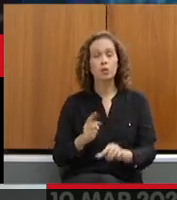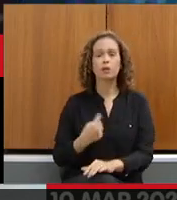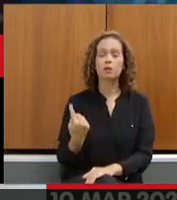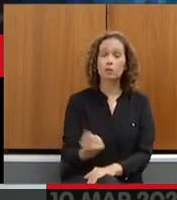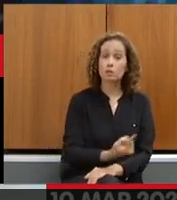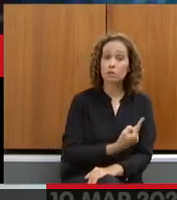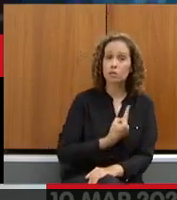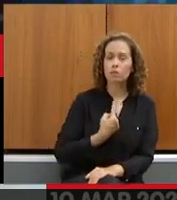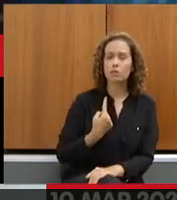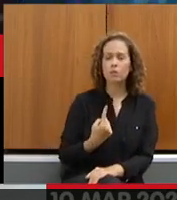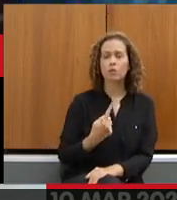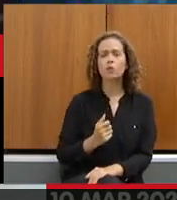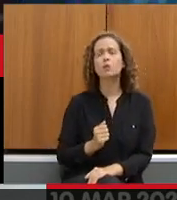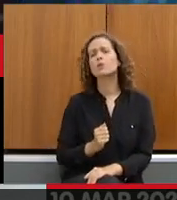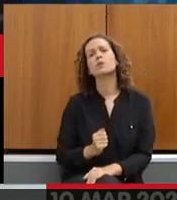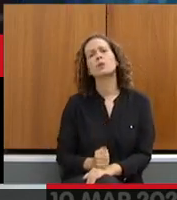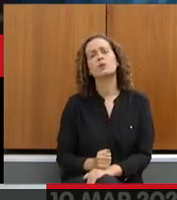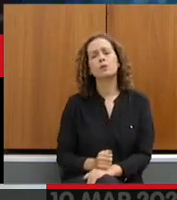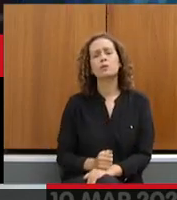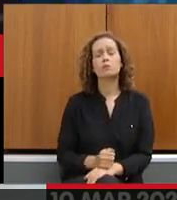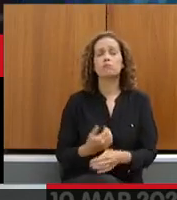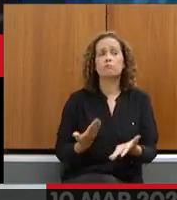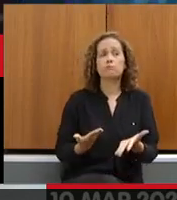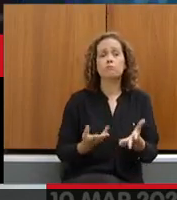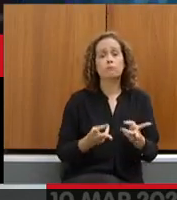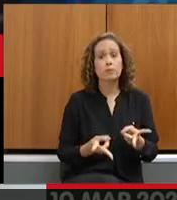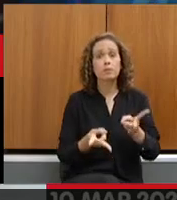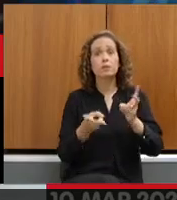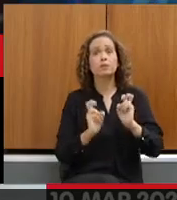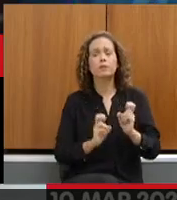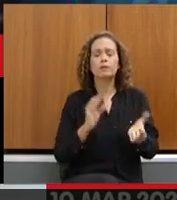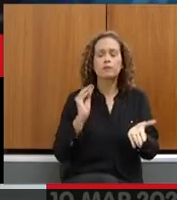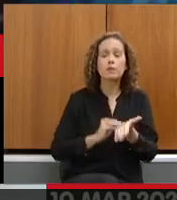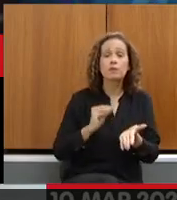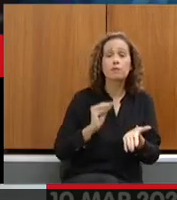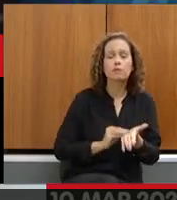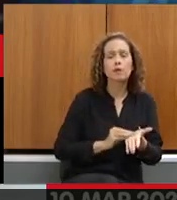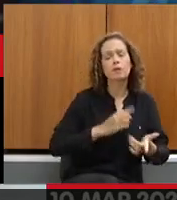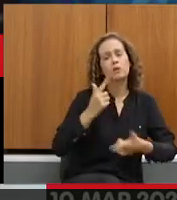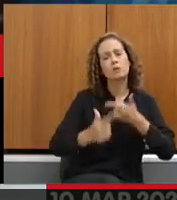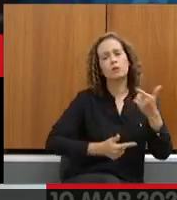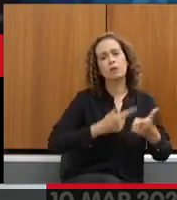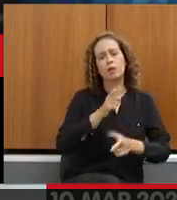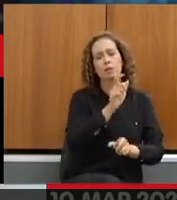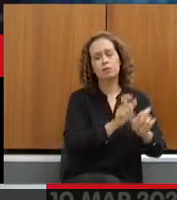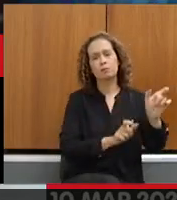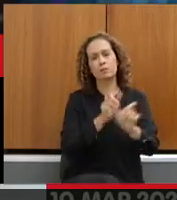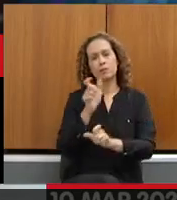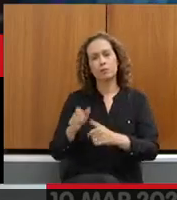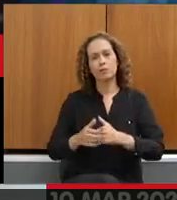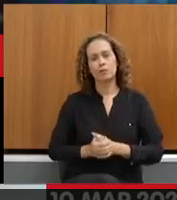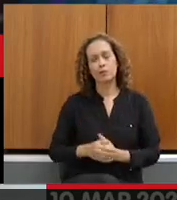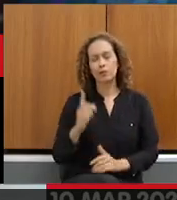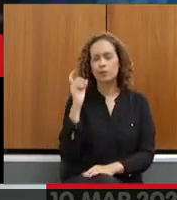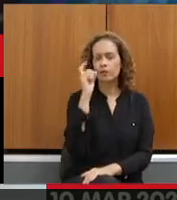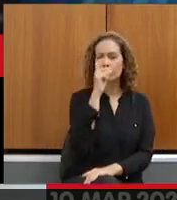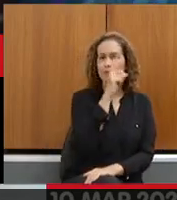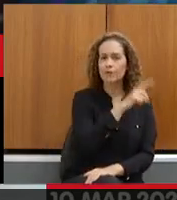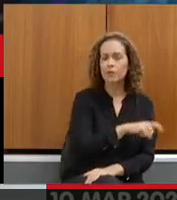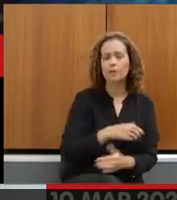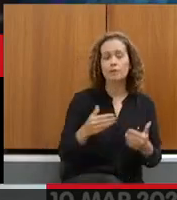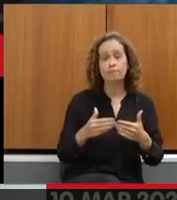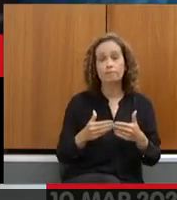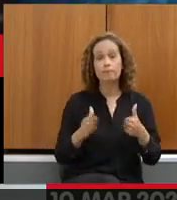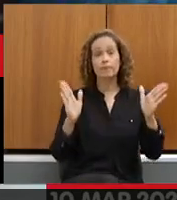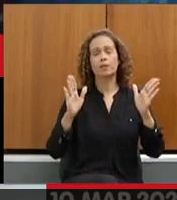encarando o mais Ah mano então muito dificilmente a gente teria condição de abrir um